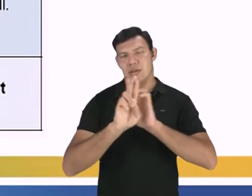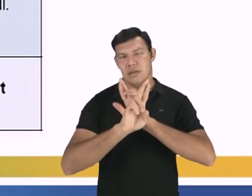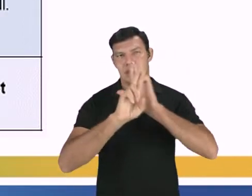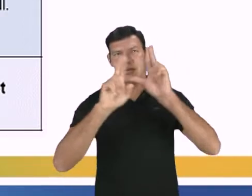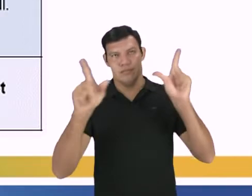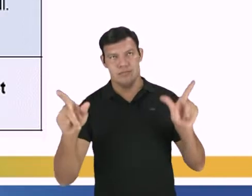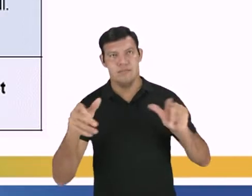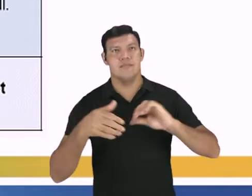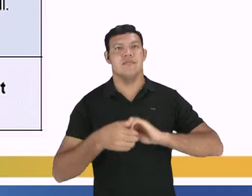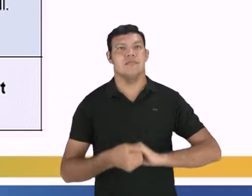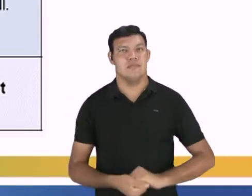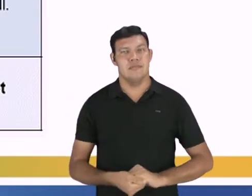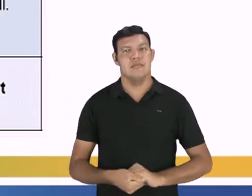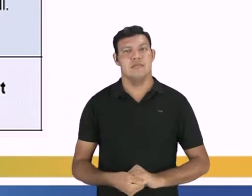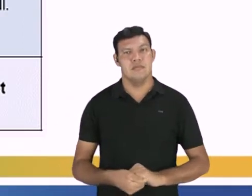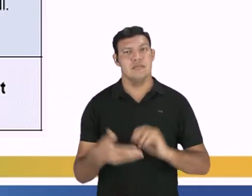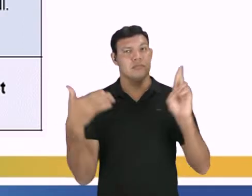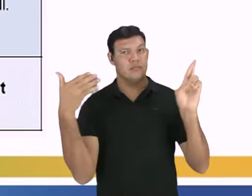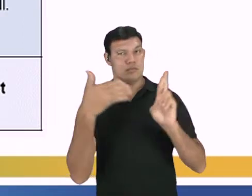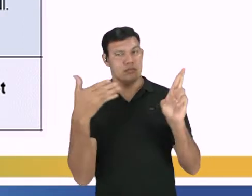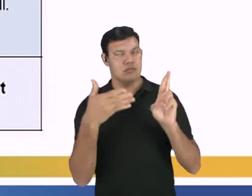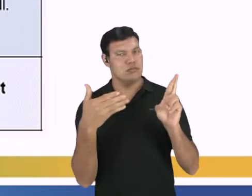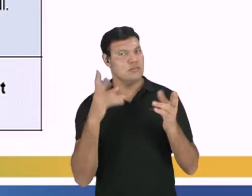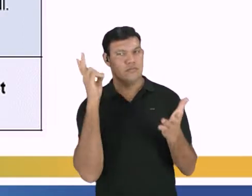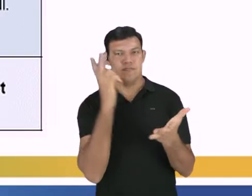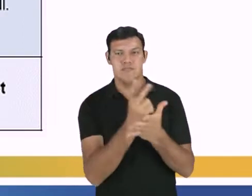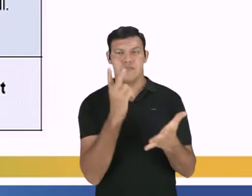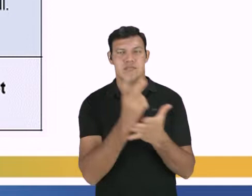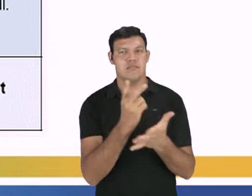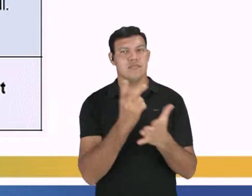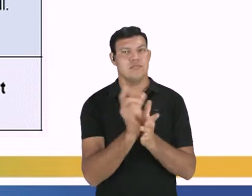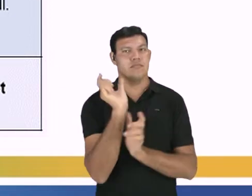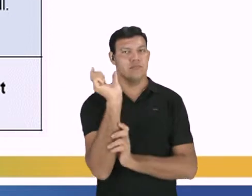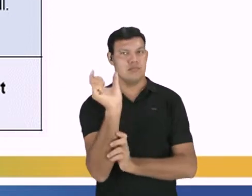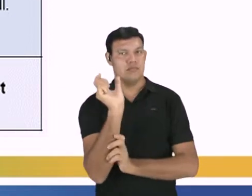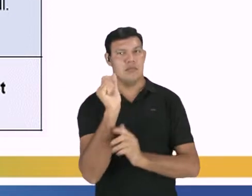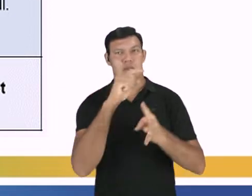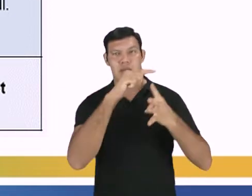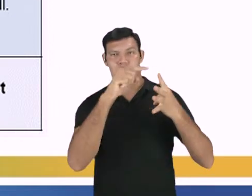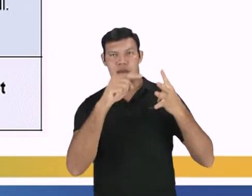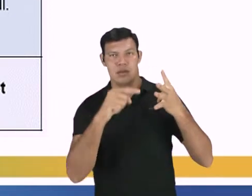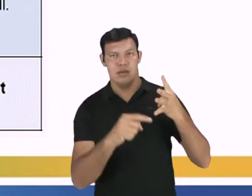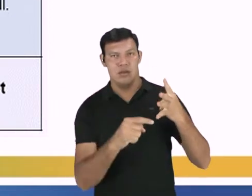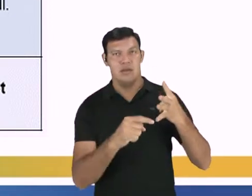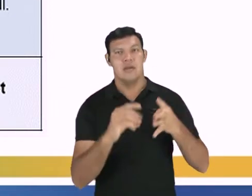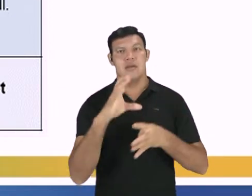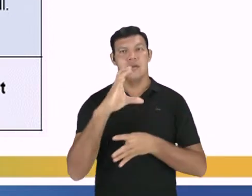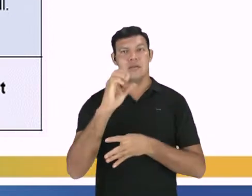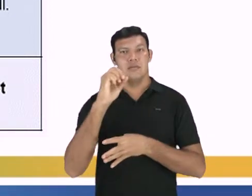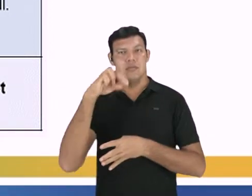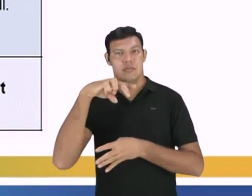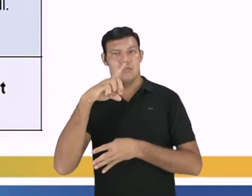diferentes, mas se referindo à mesma coisa. Essas são os quatro